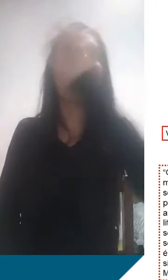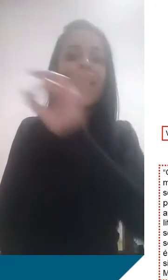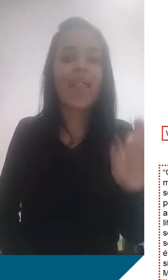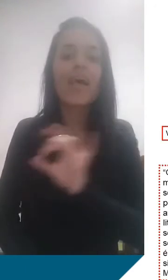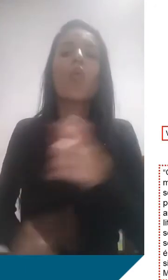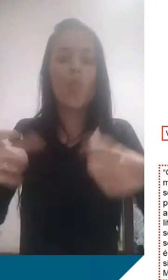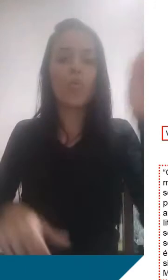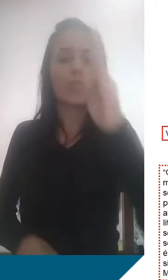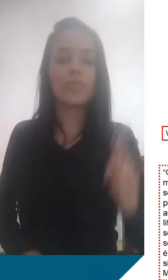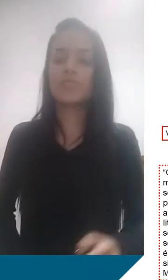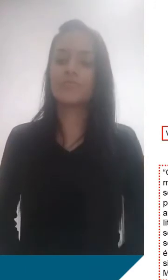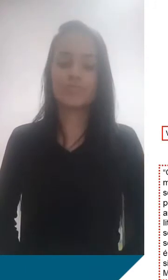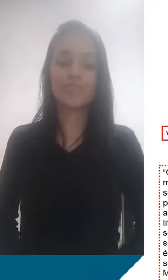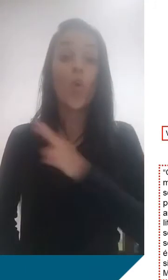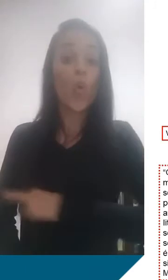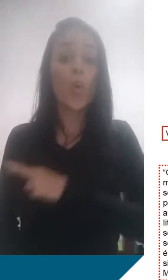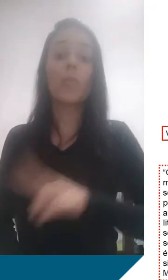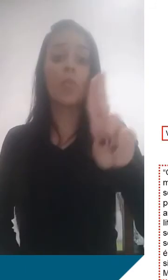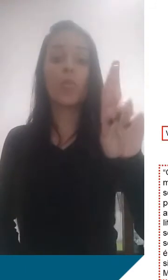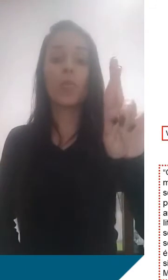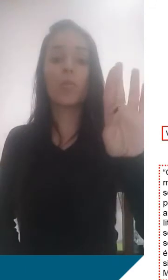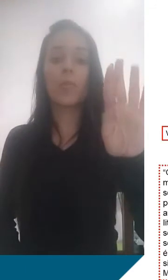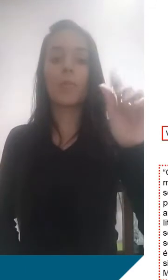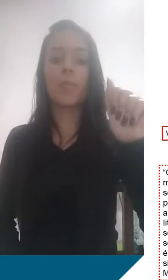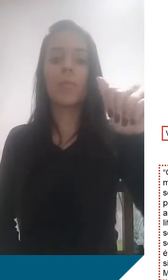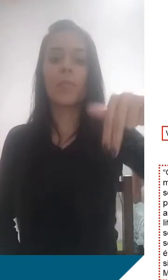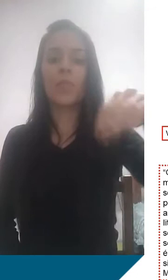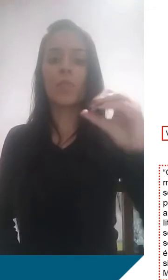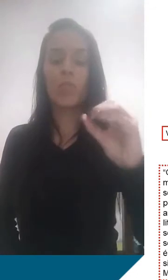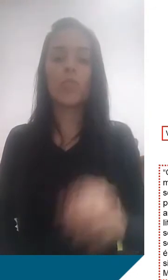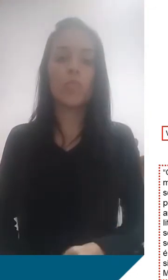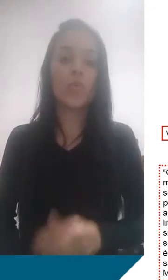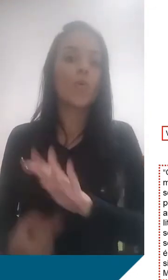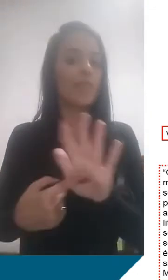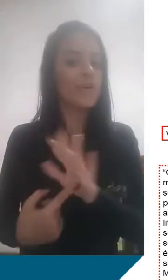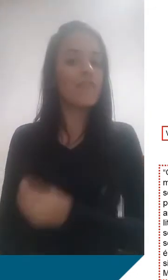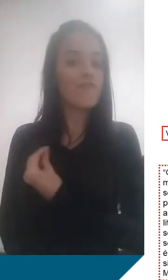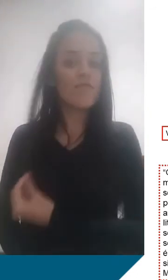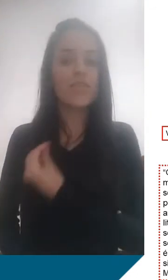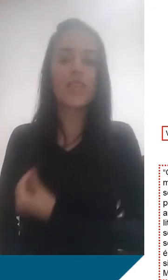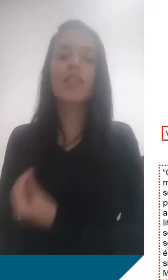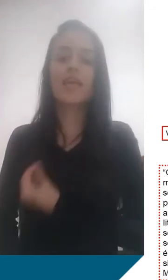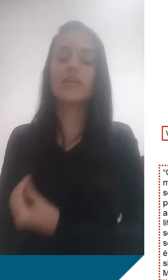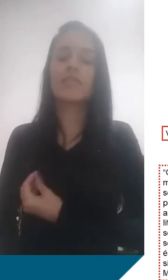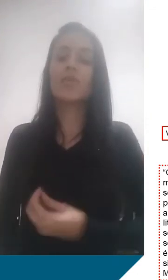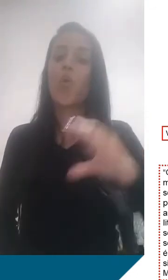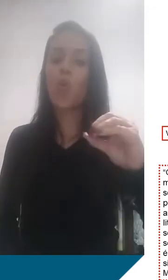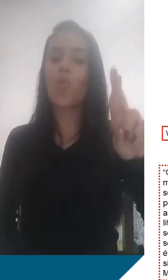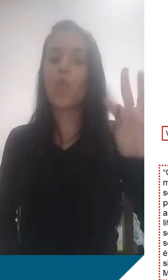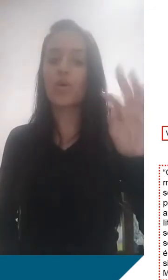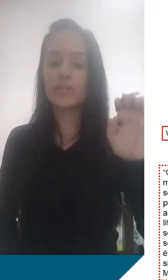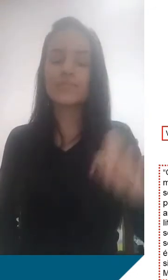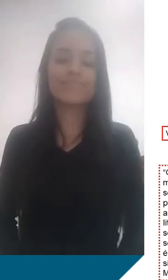O romance urbano retratava a vida na corte, no Rio de Janeiro, e tinha o que a gente chama de